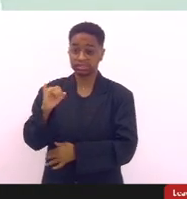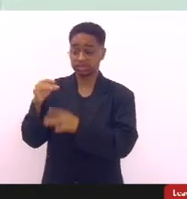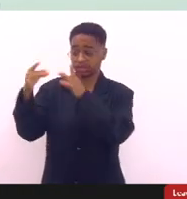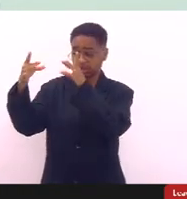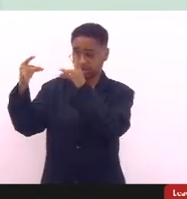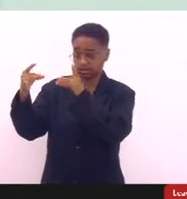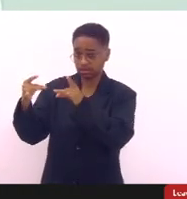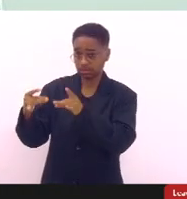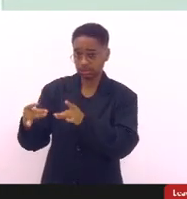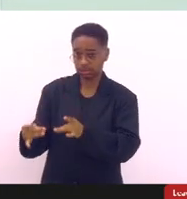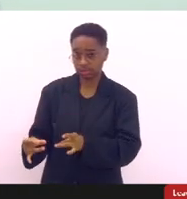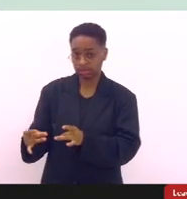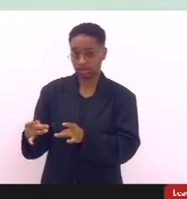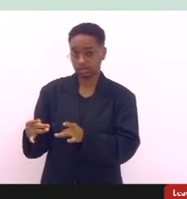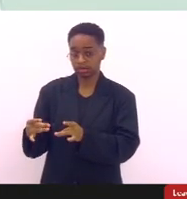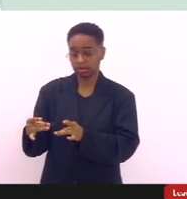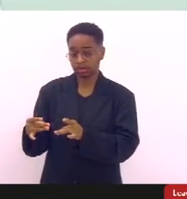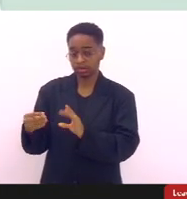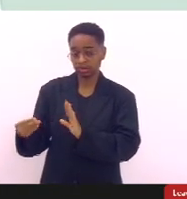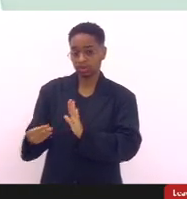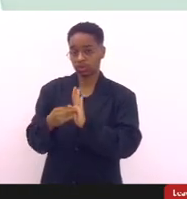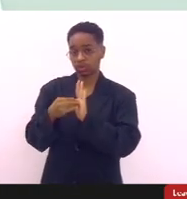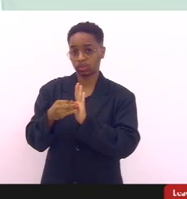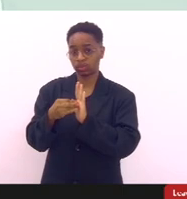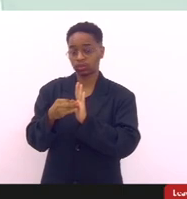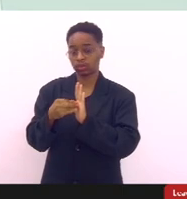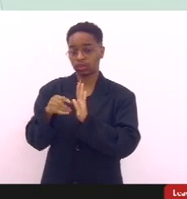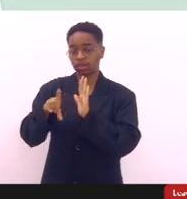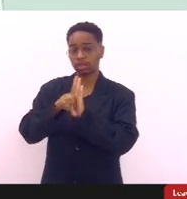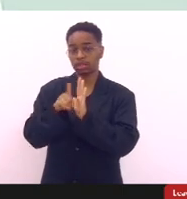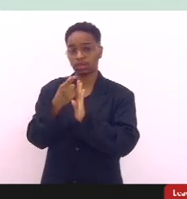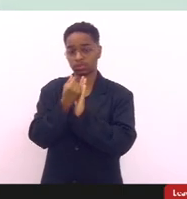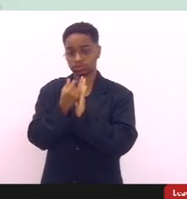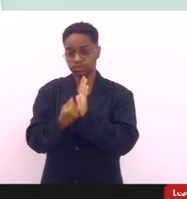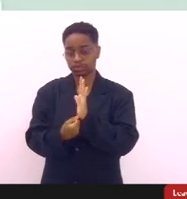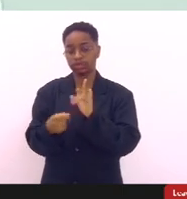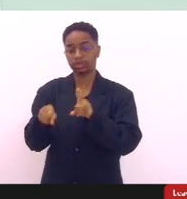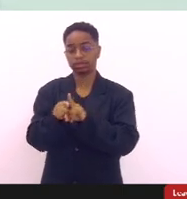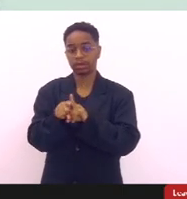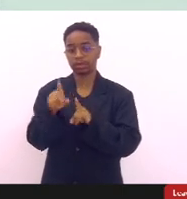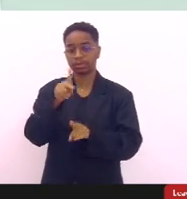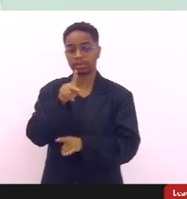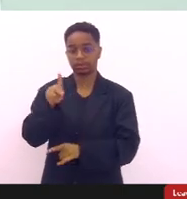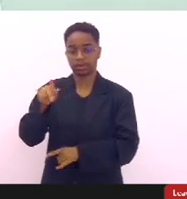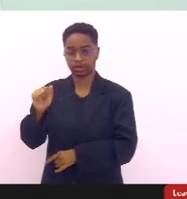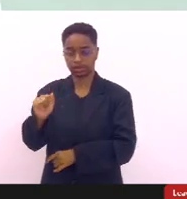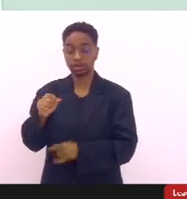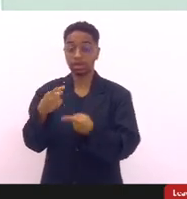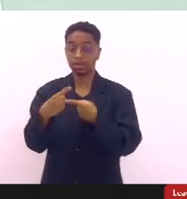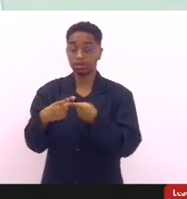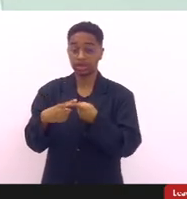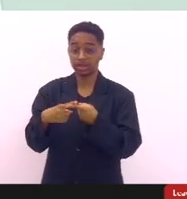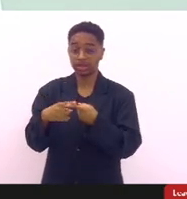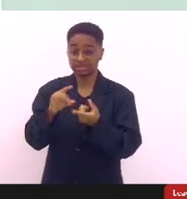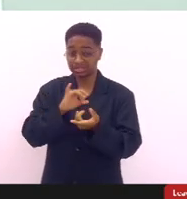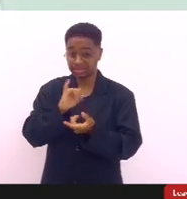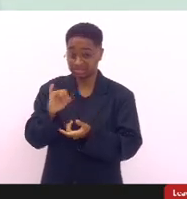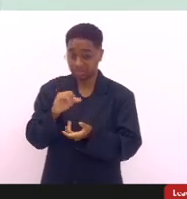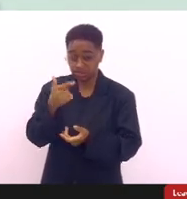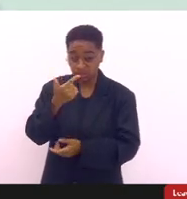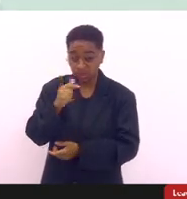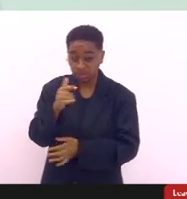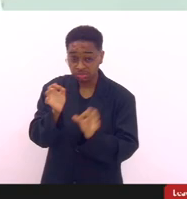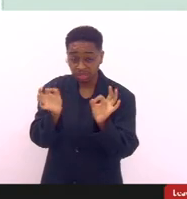discriminados na LOA e as metas a serem atingidas no PPA. Porque, se não tiver,